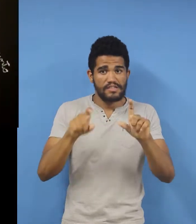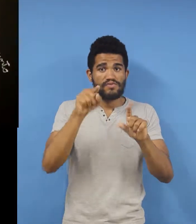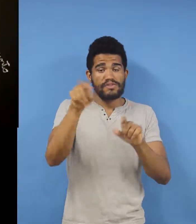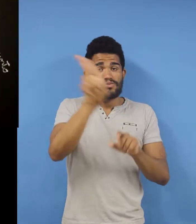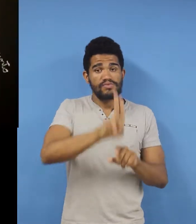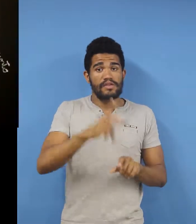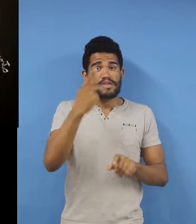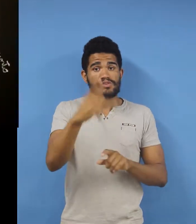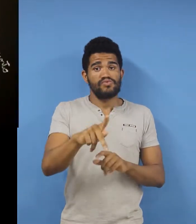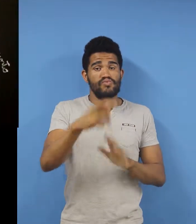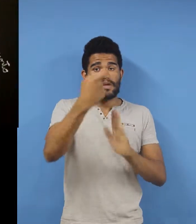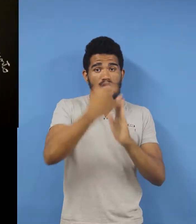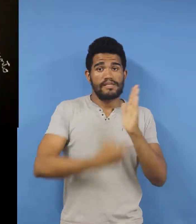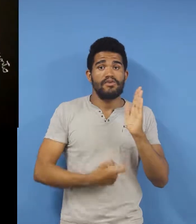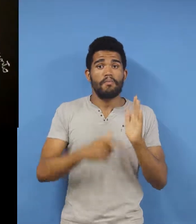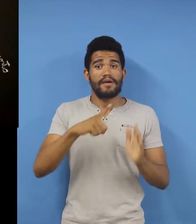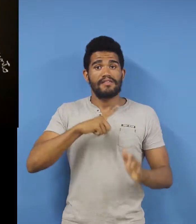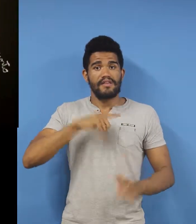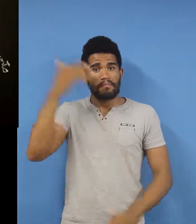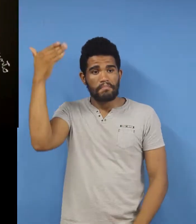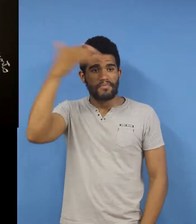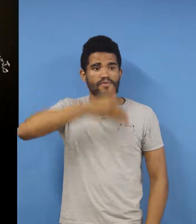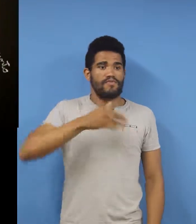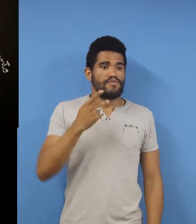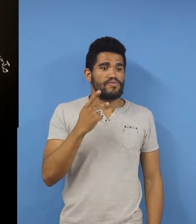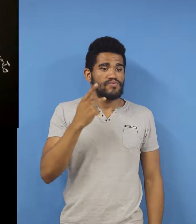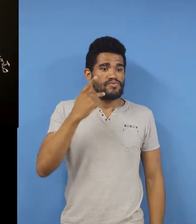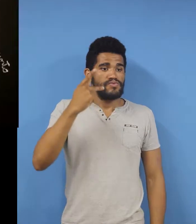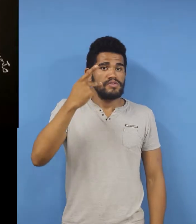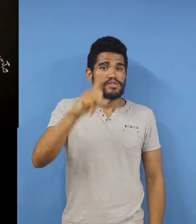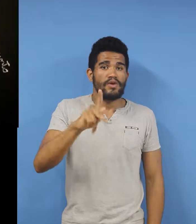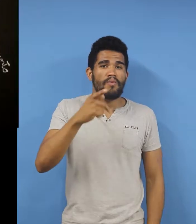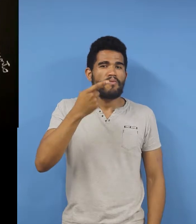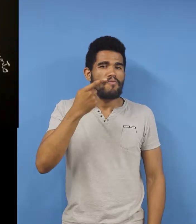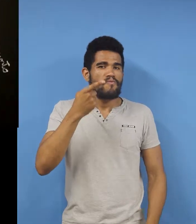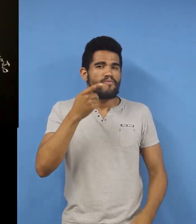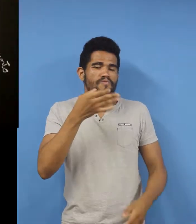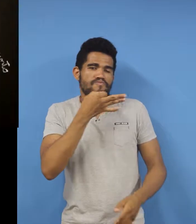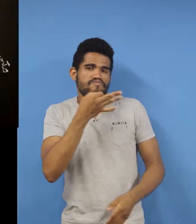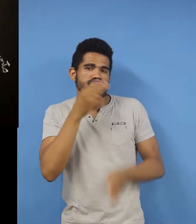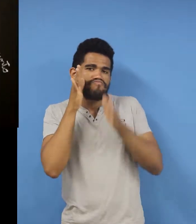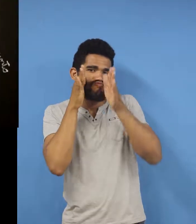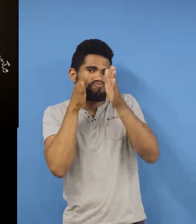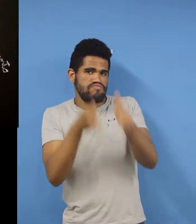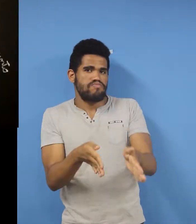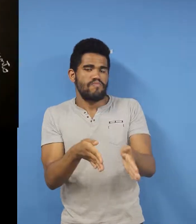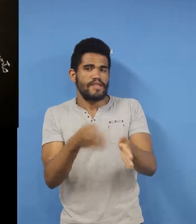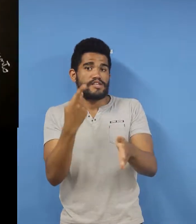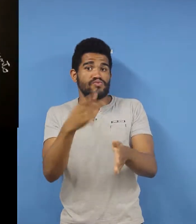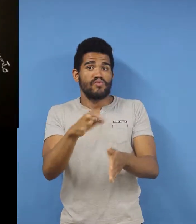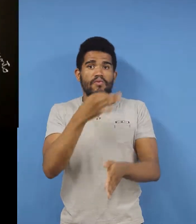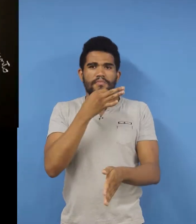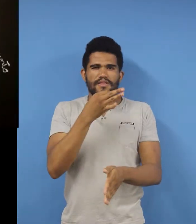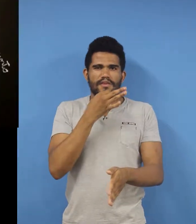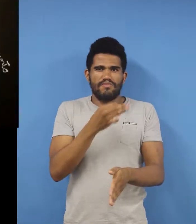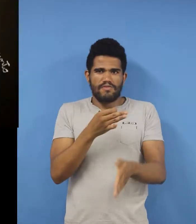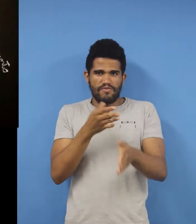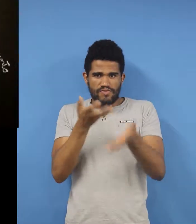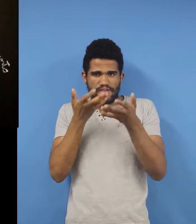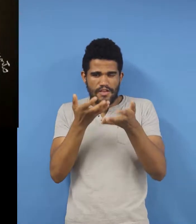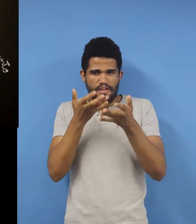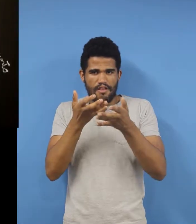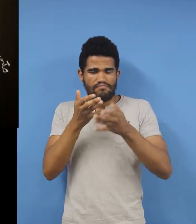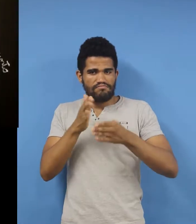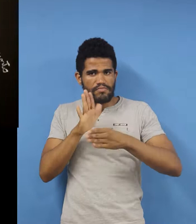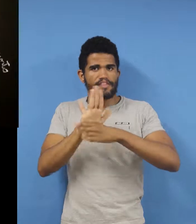exemplo factual, pode ser uma pesquisa. É aquilo que você vai utilizar para embasar isso daqui, ó.